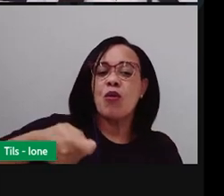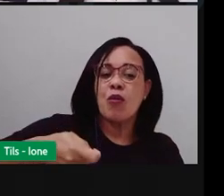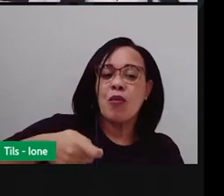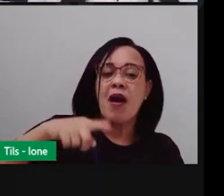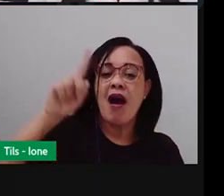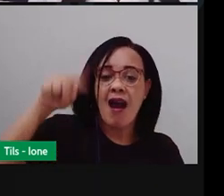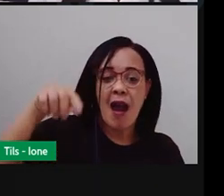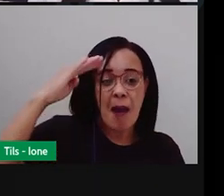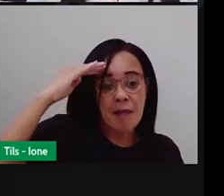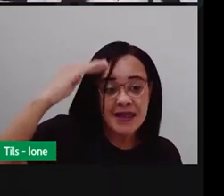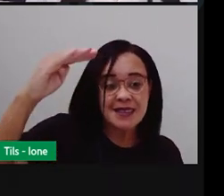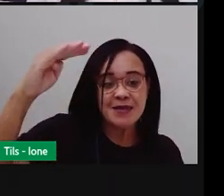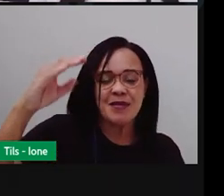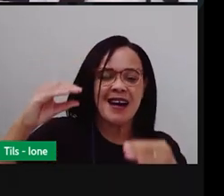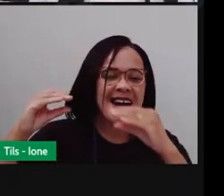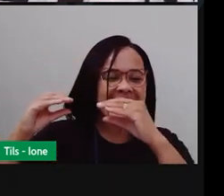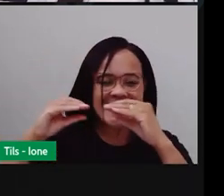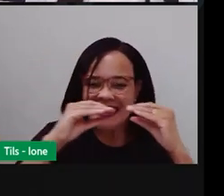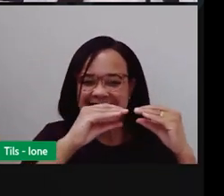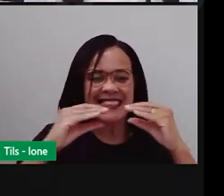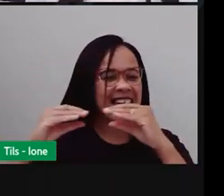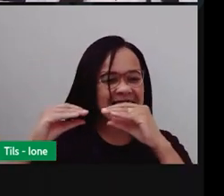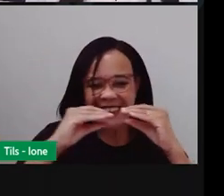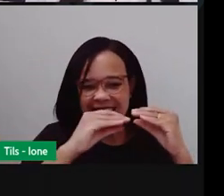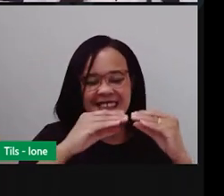aquela fruta, né? Aquela